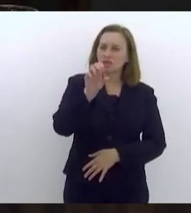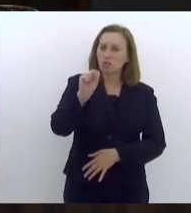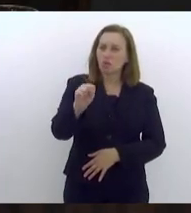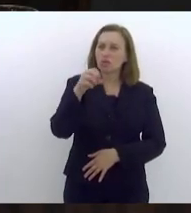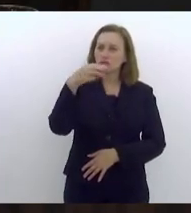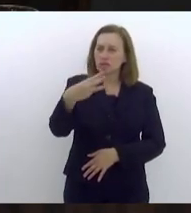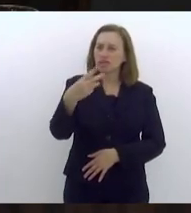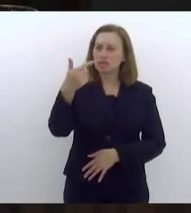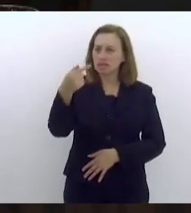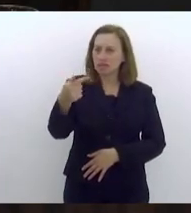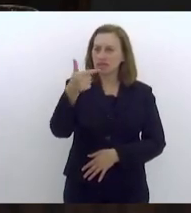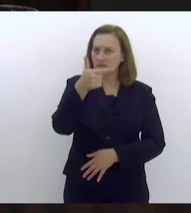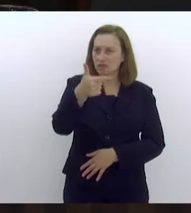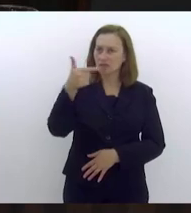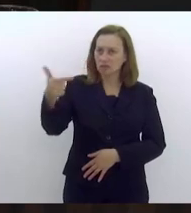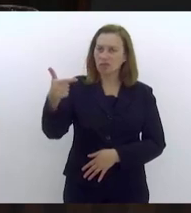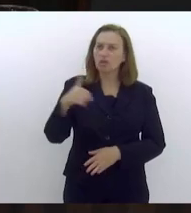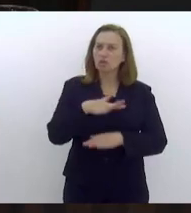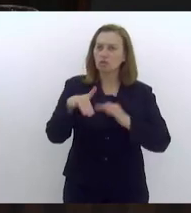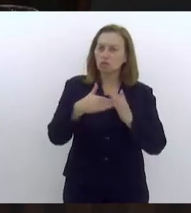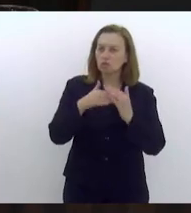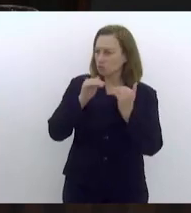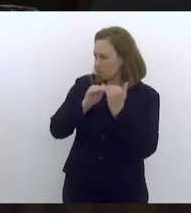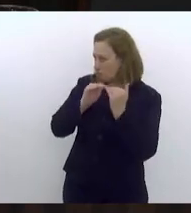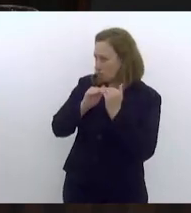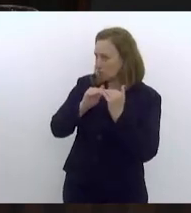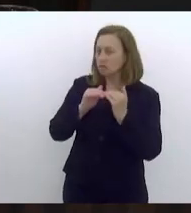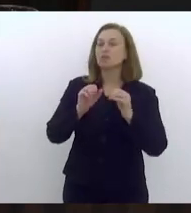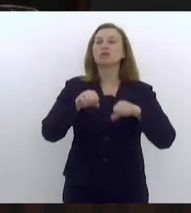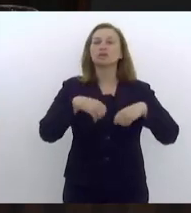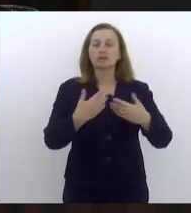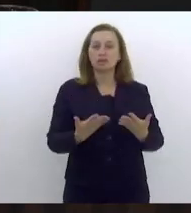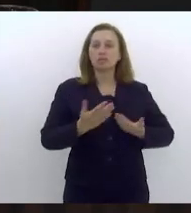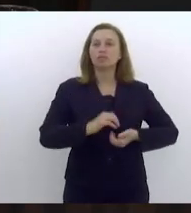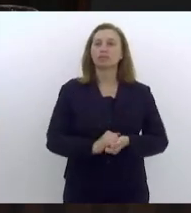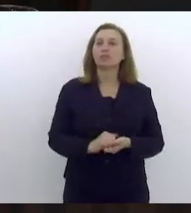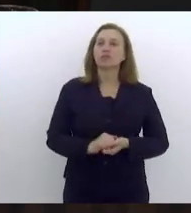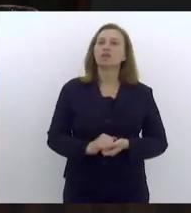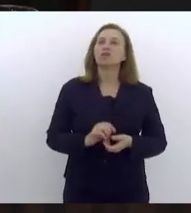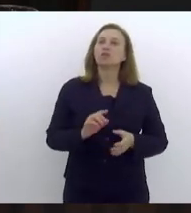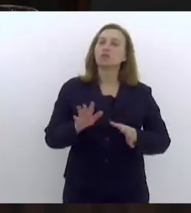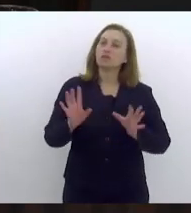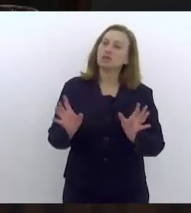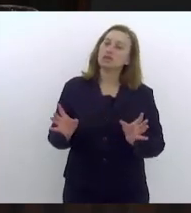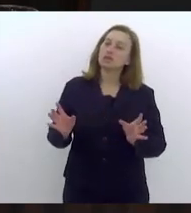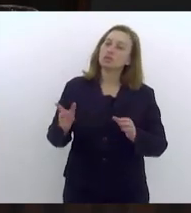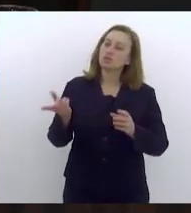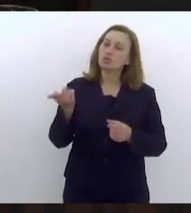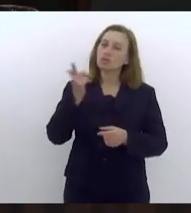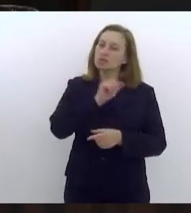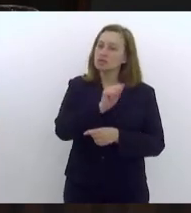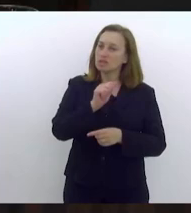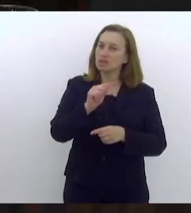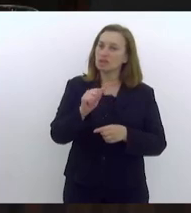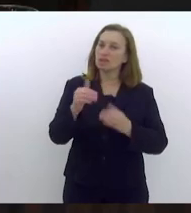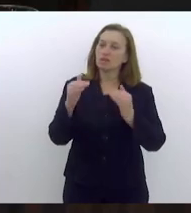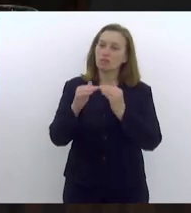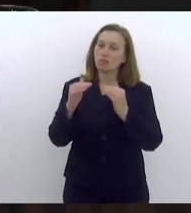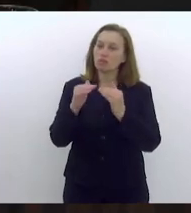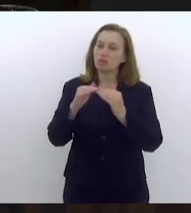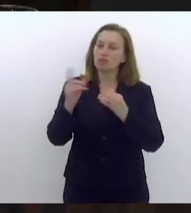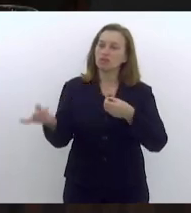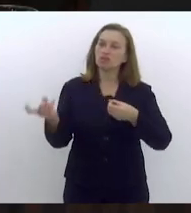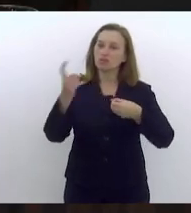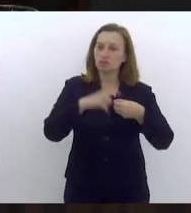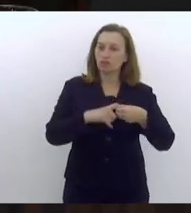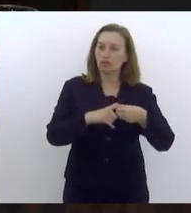5837, de 22. Todos concordam? Então, assim que eles conseguirem entrar num acordo, a gente